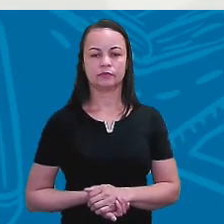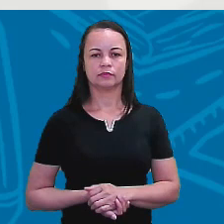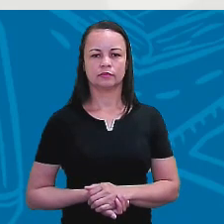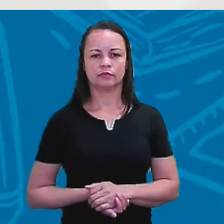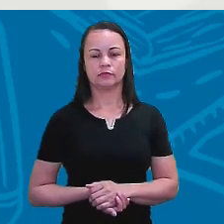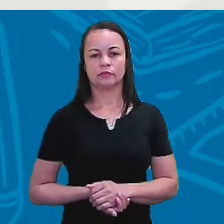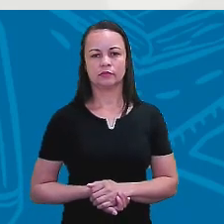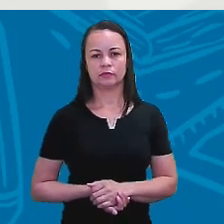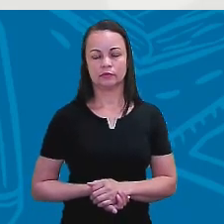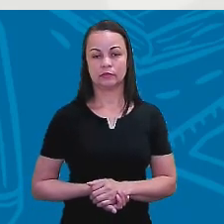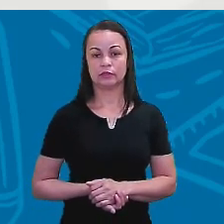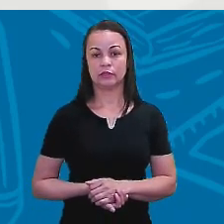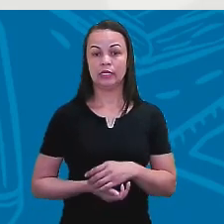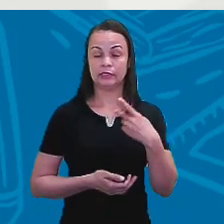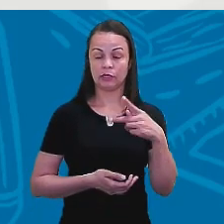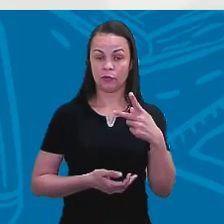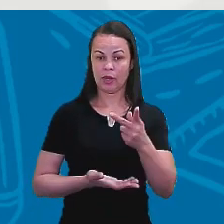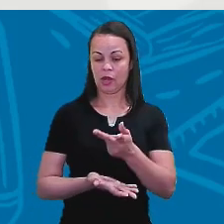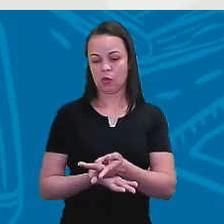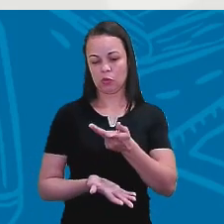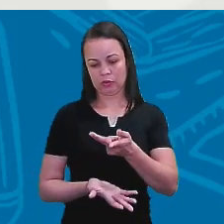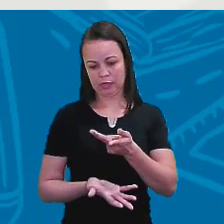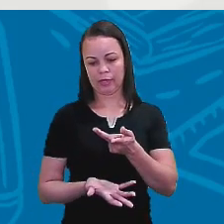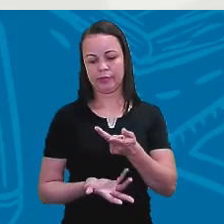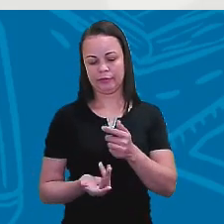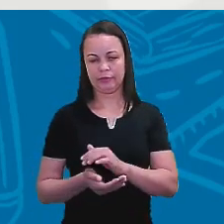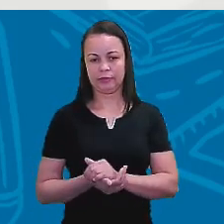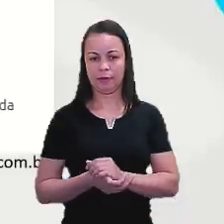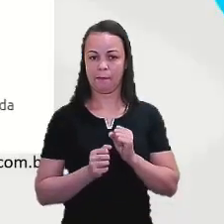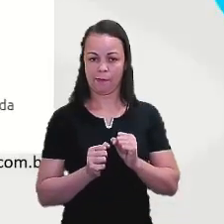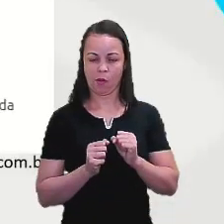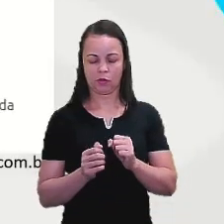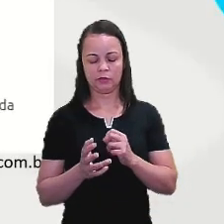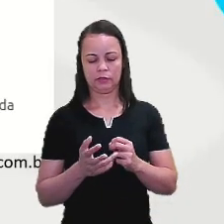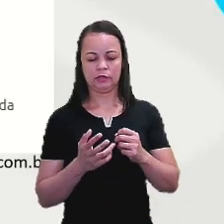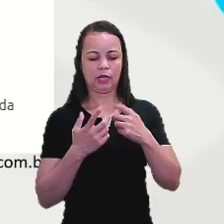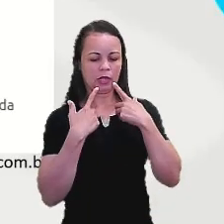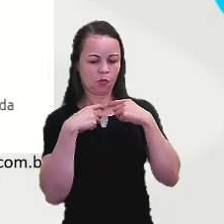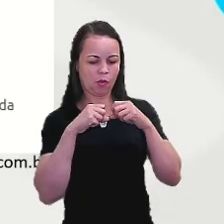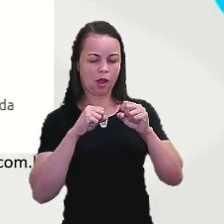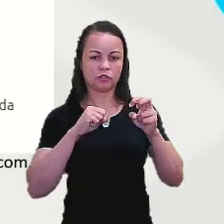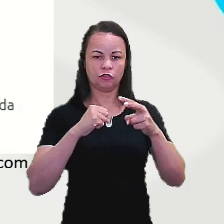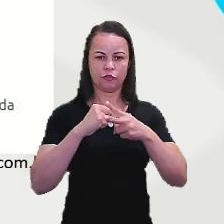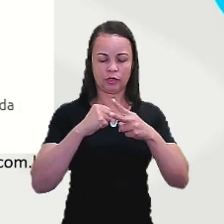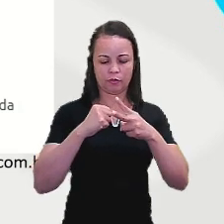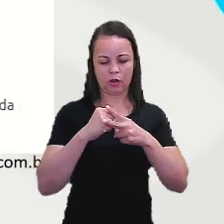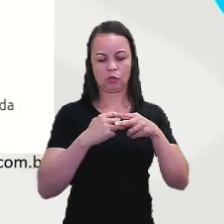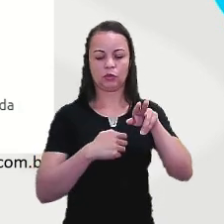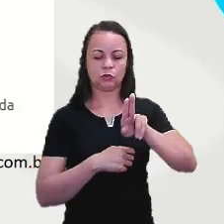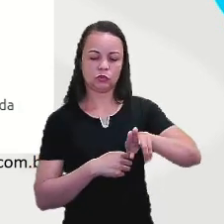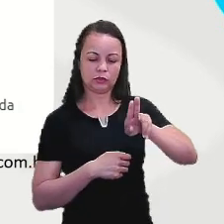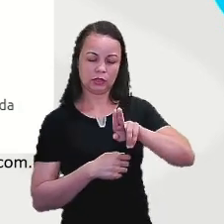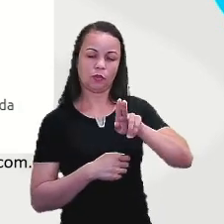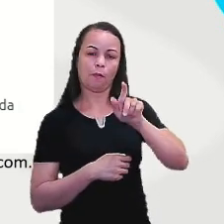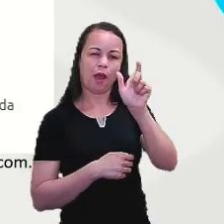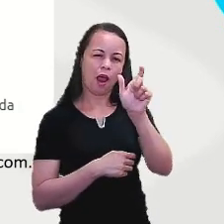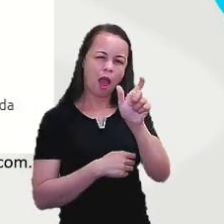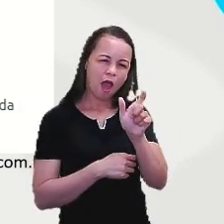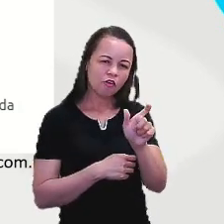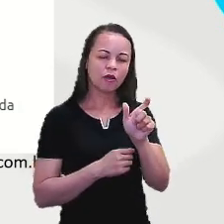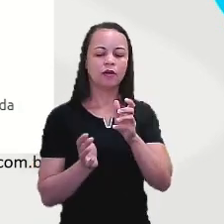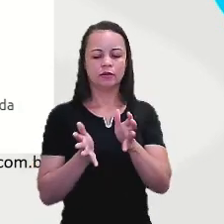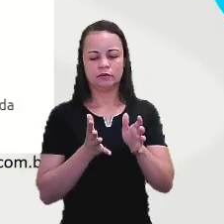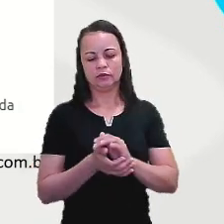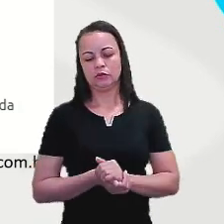Então, a intertextualidade pode ocorrer na linguagem verbal, quando utilizamos só as palavras,